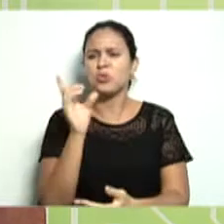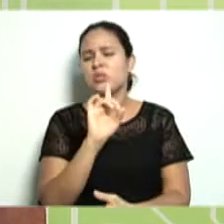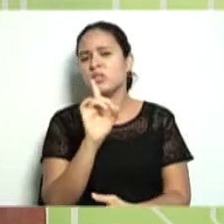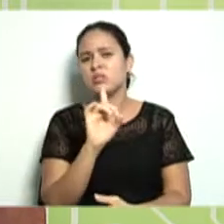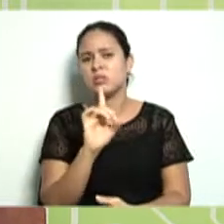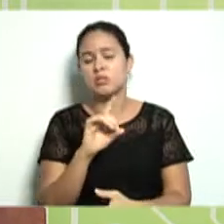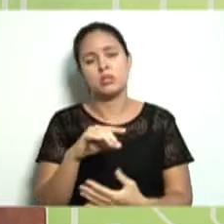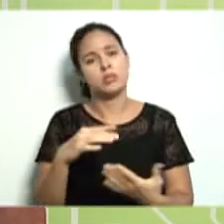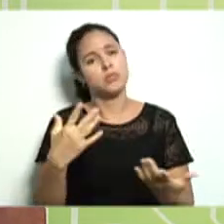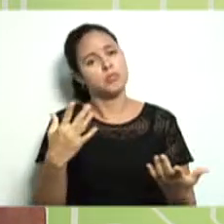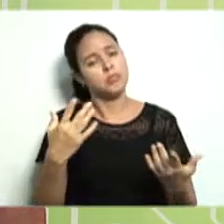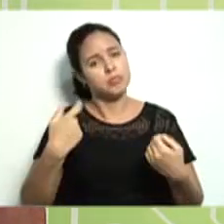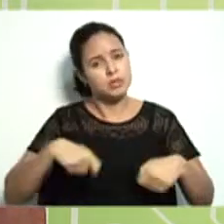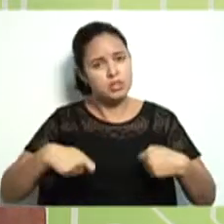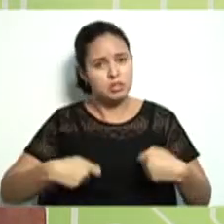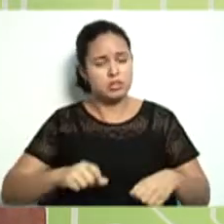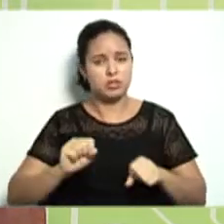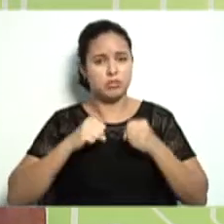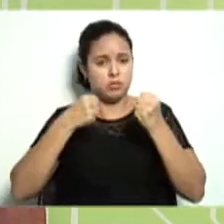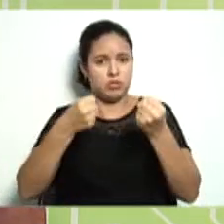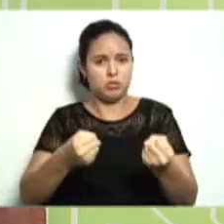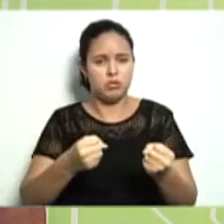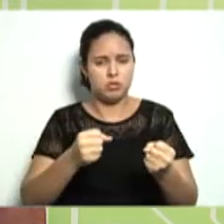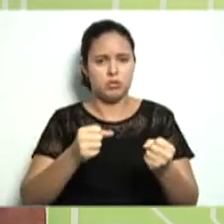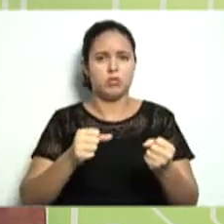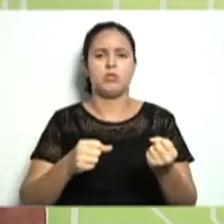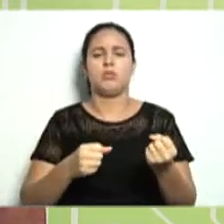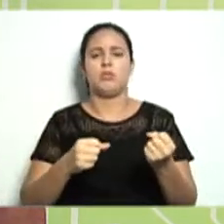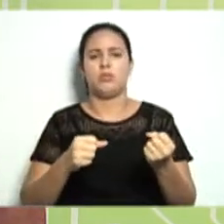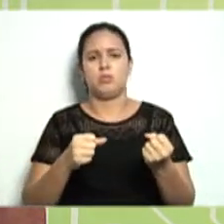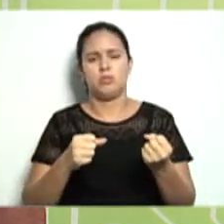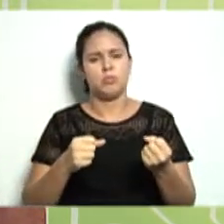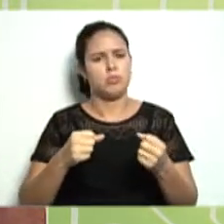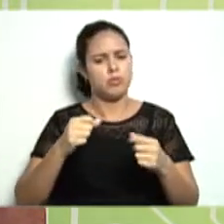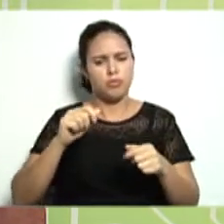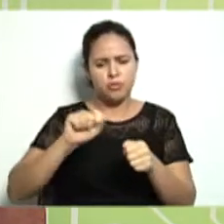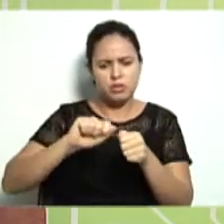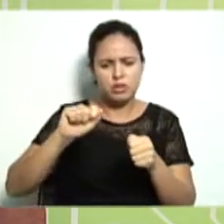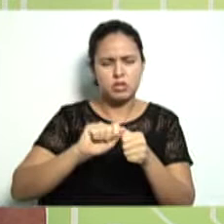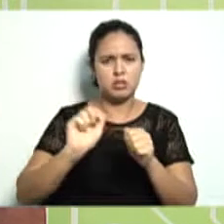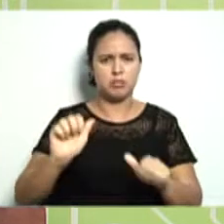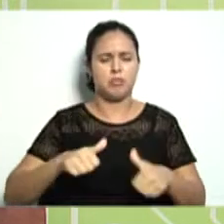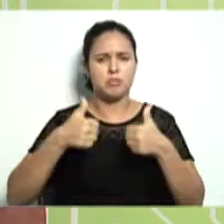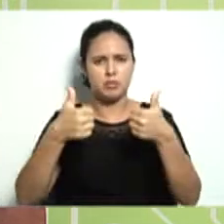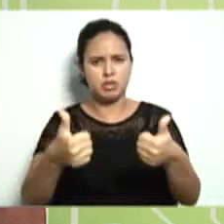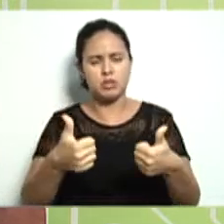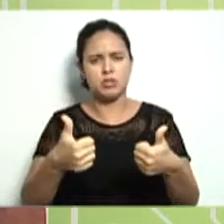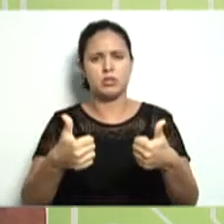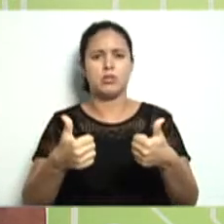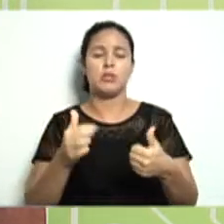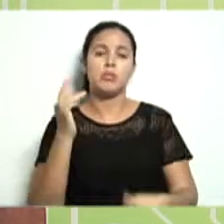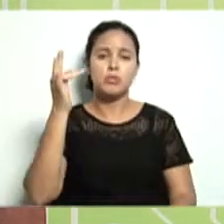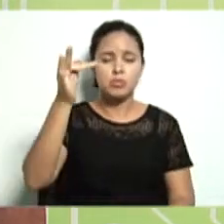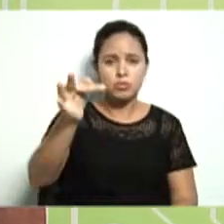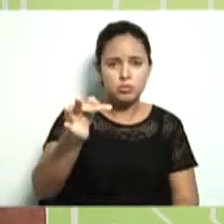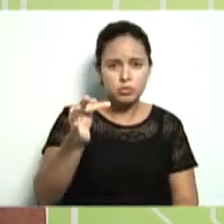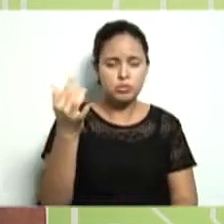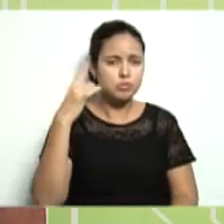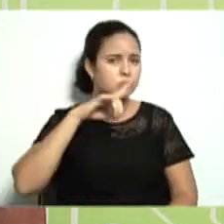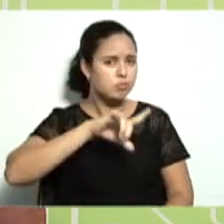melhor com aquilo que a gente tem, quando a gente tiver recursos melhores, situações melhores, a gente vai